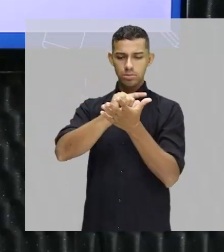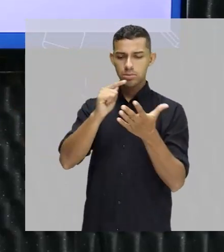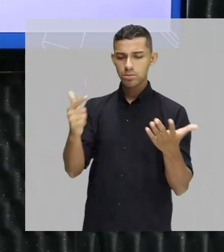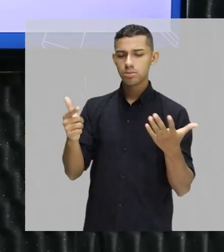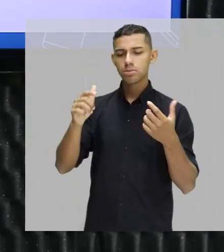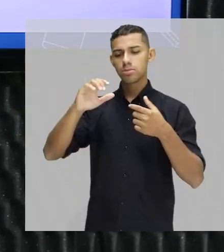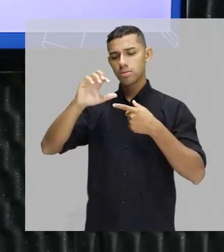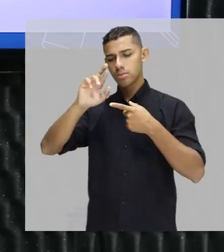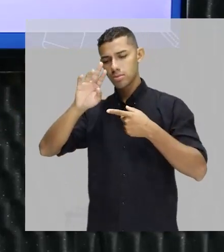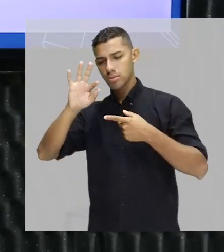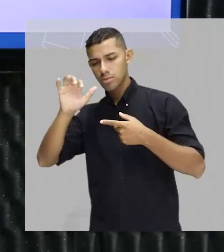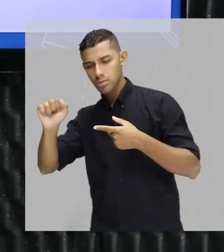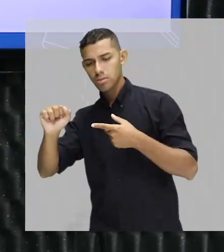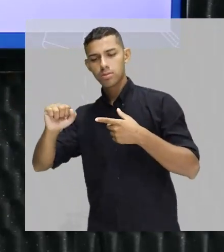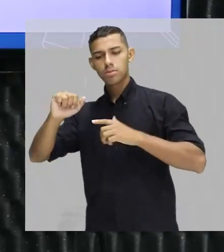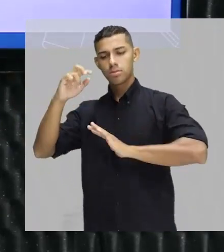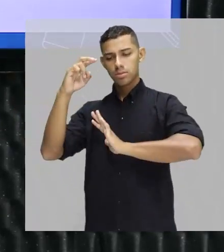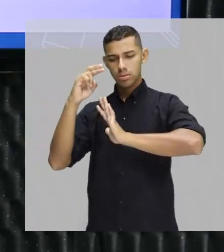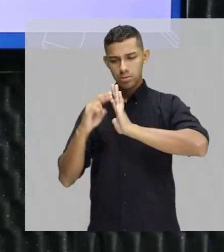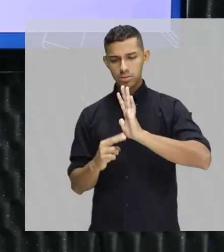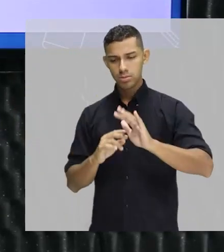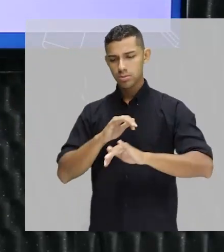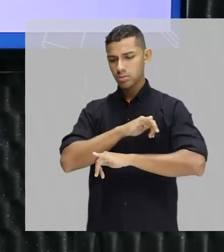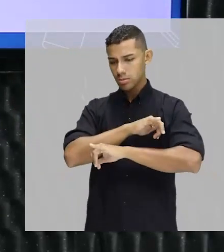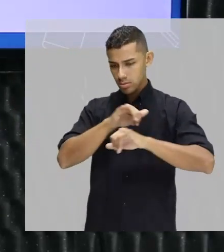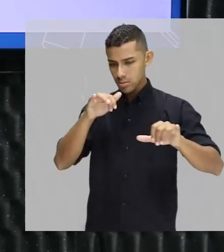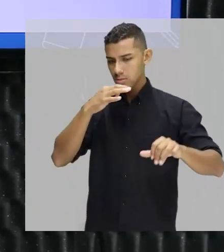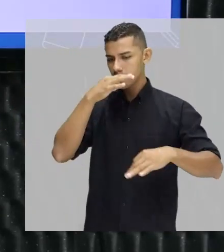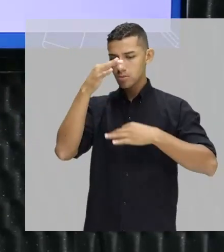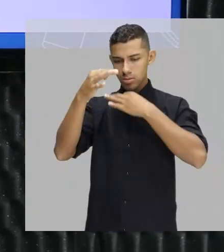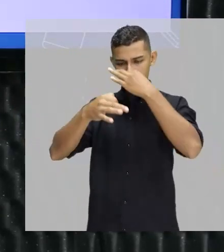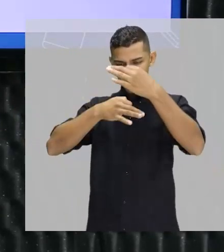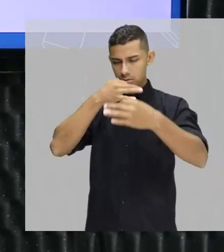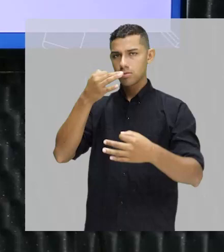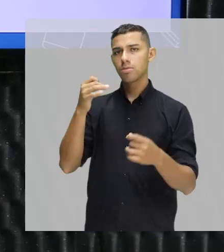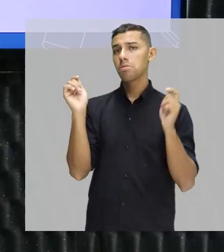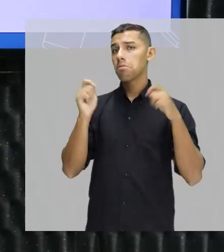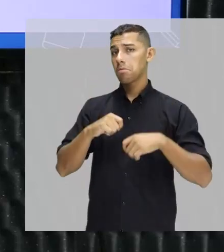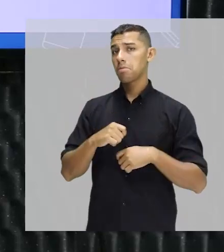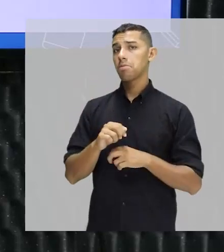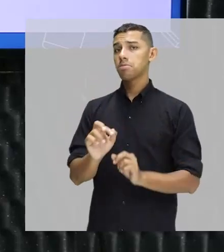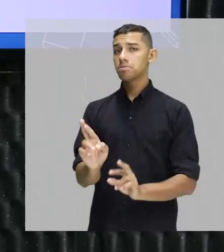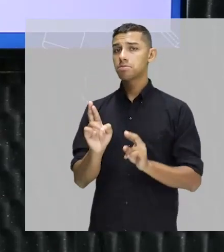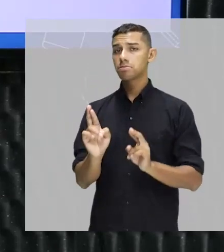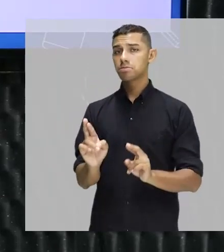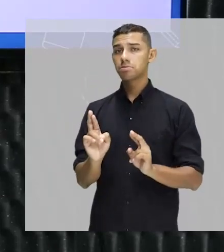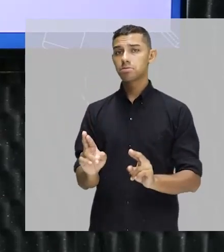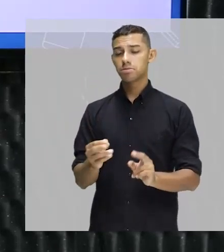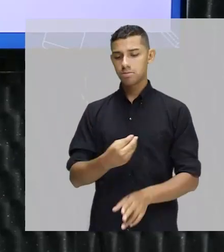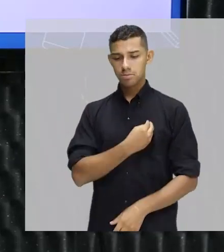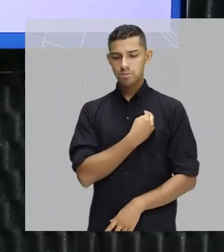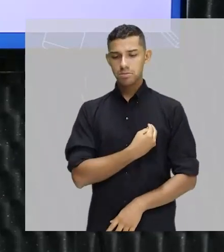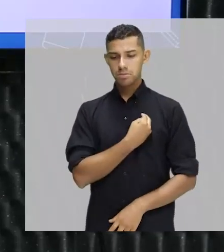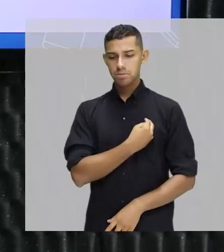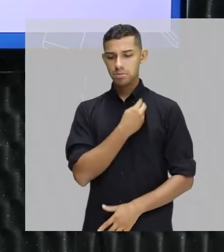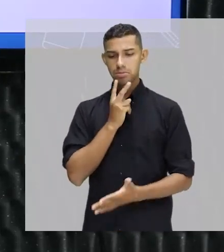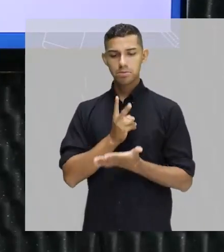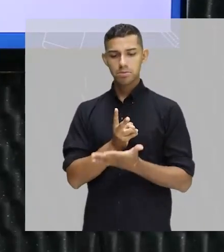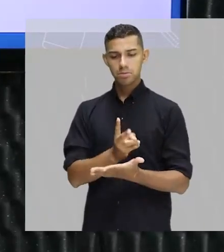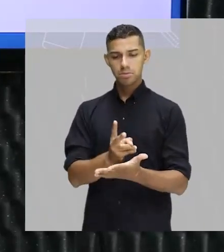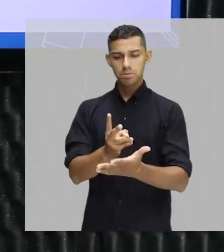leitor, notícias, artigos de opinião, são gêneros que vocês podem esperar que estão sempre presentes no